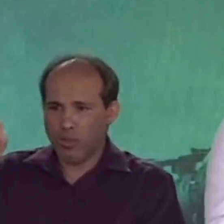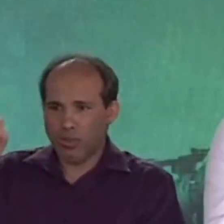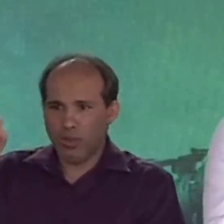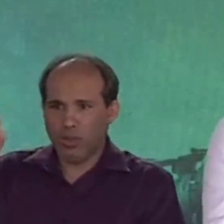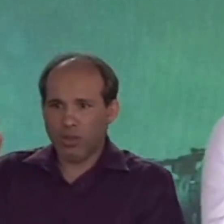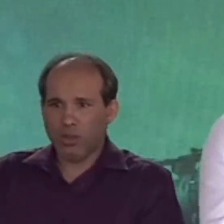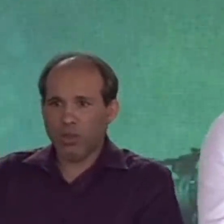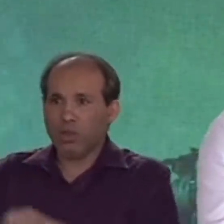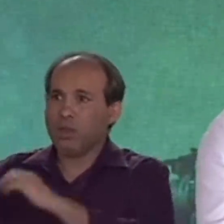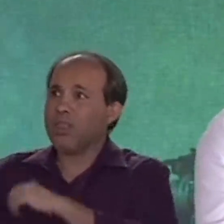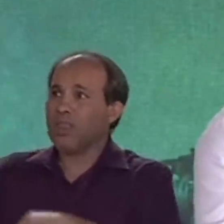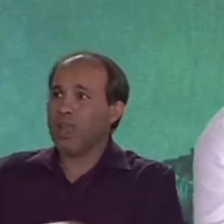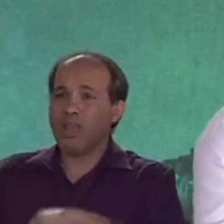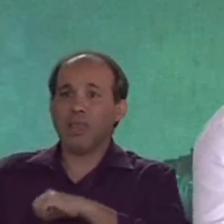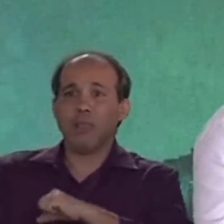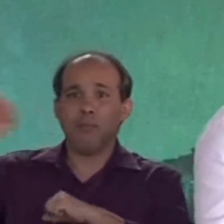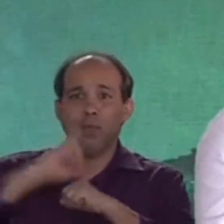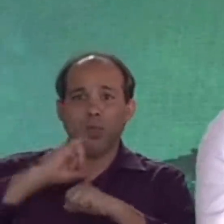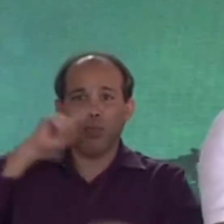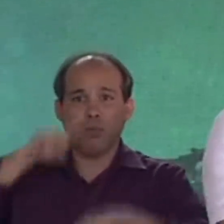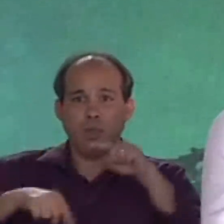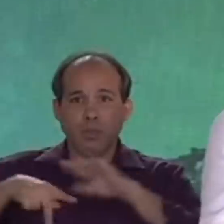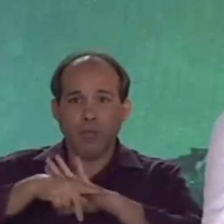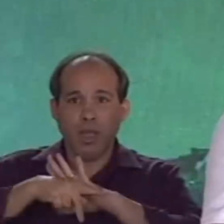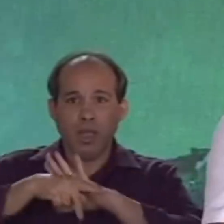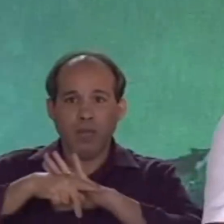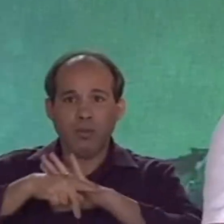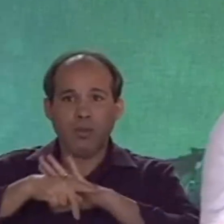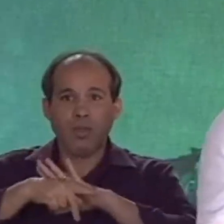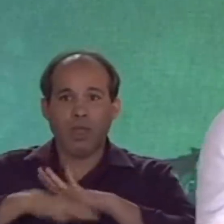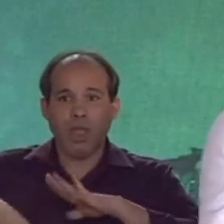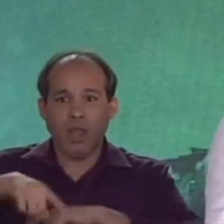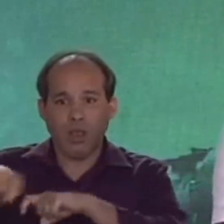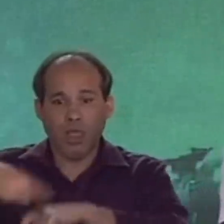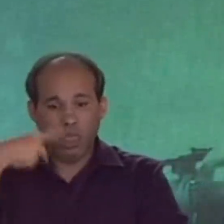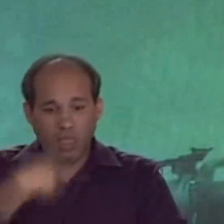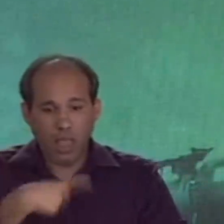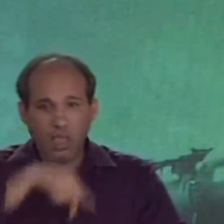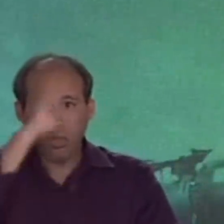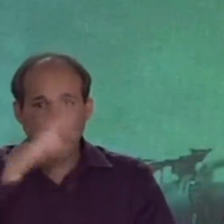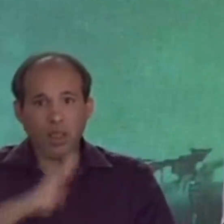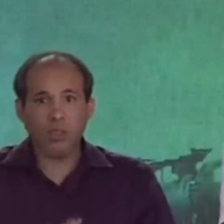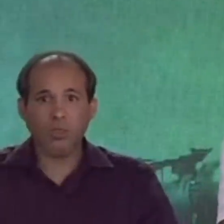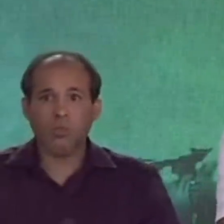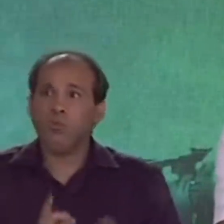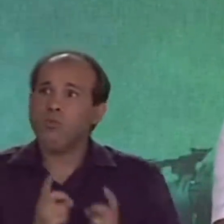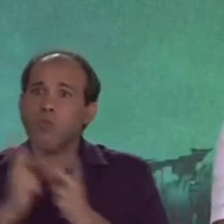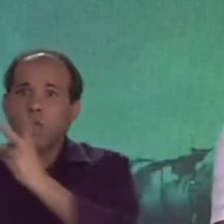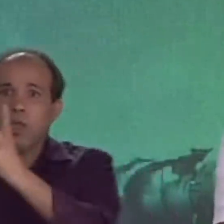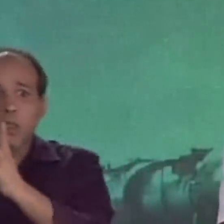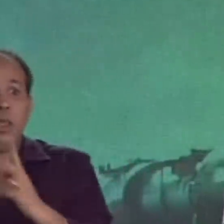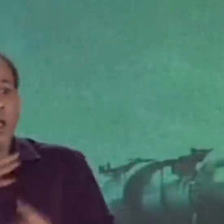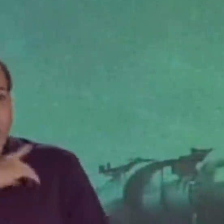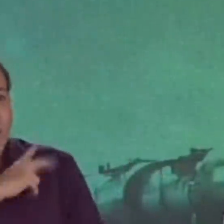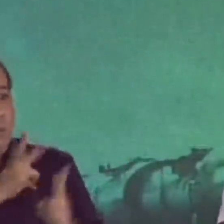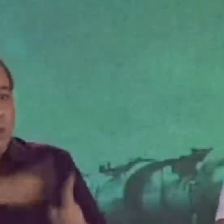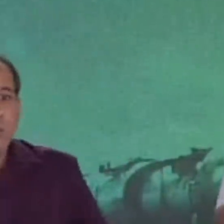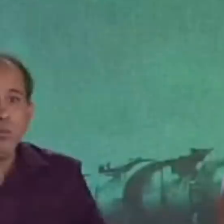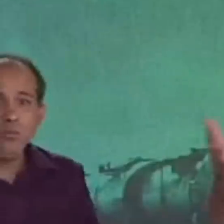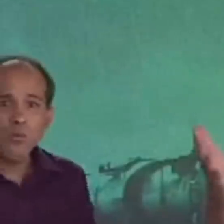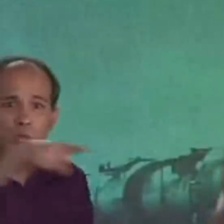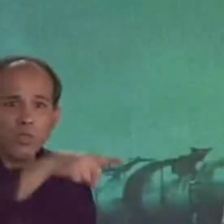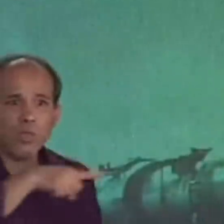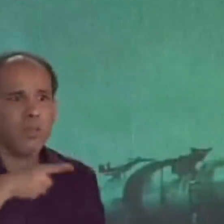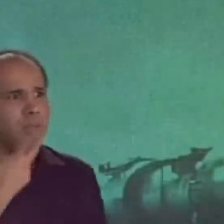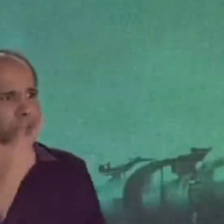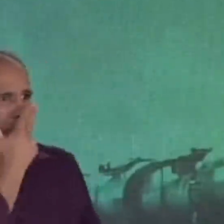do que eles importam de produtos do campo é do Brasil, e vem então de vocês, que deve